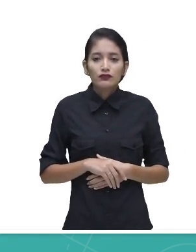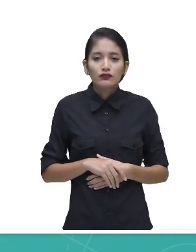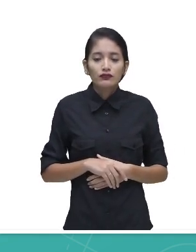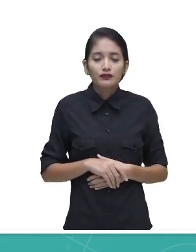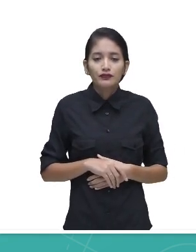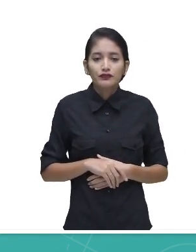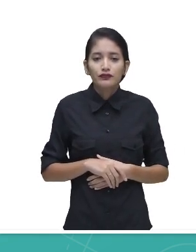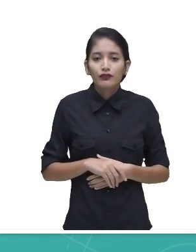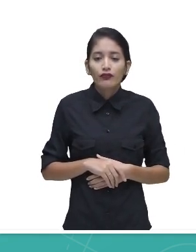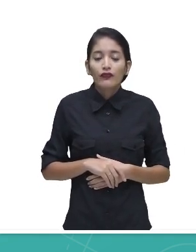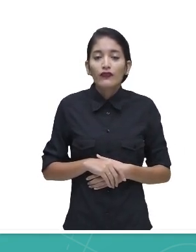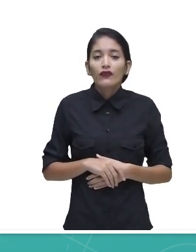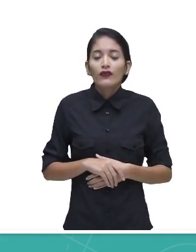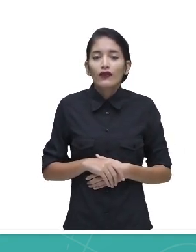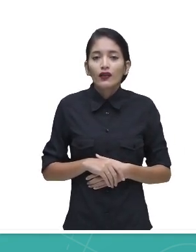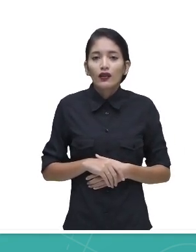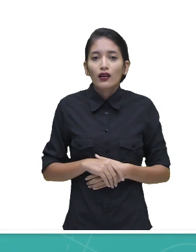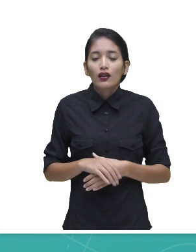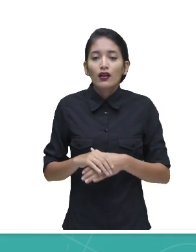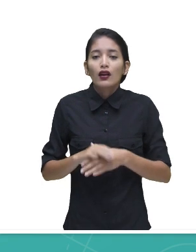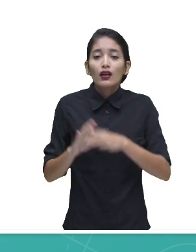E o modelo